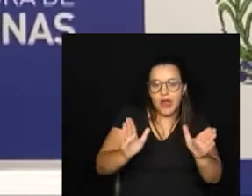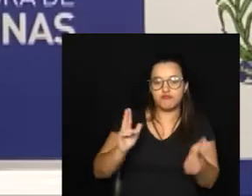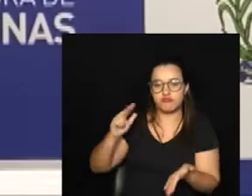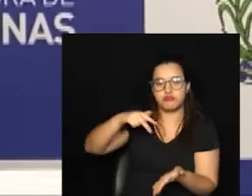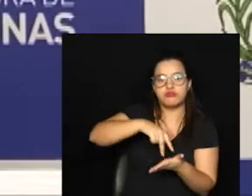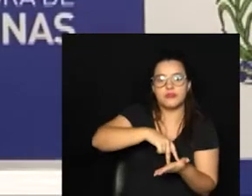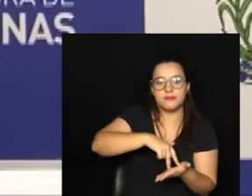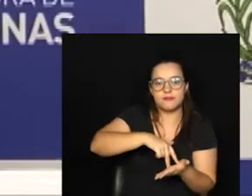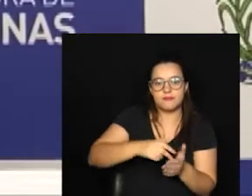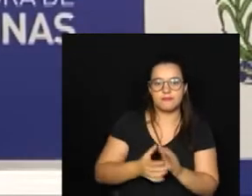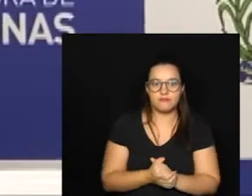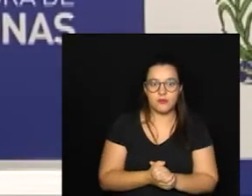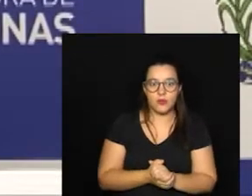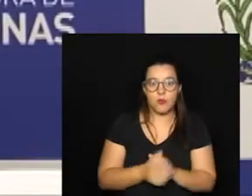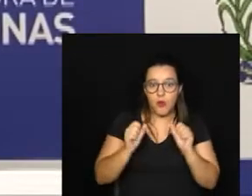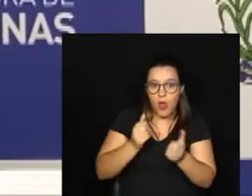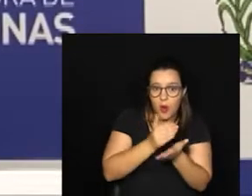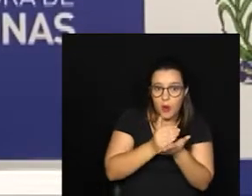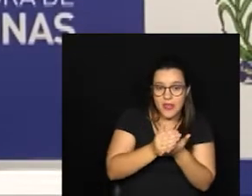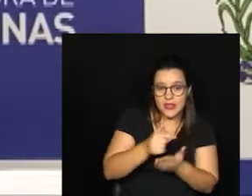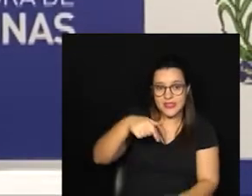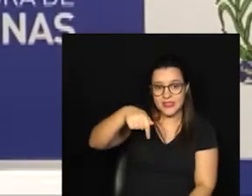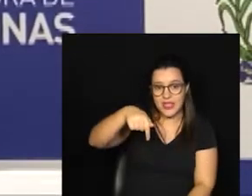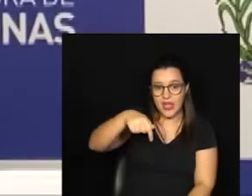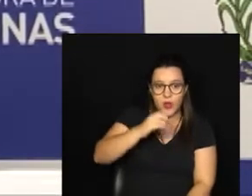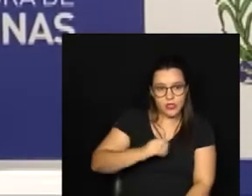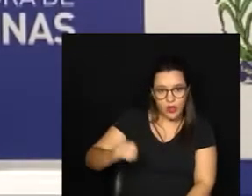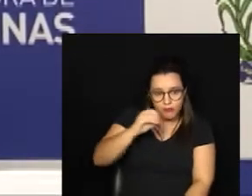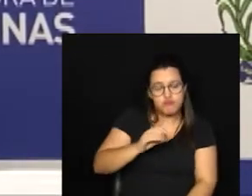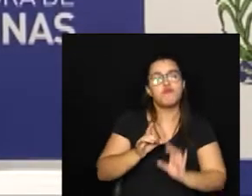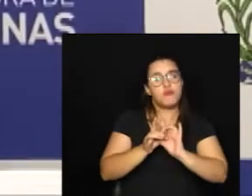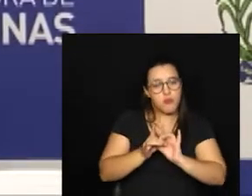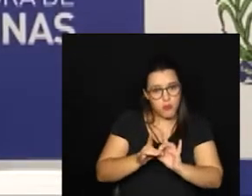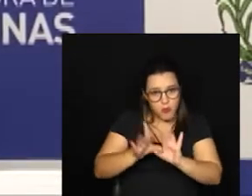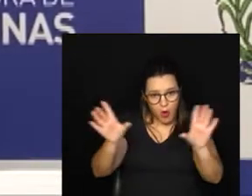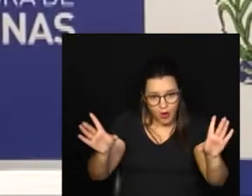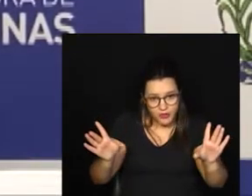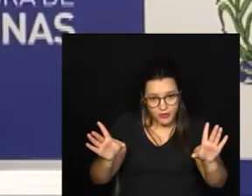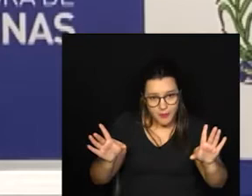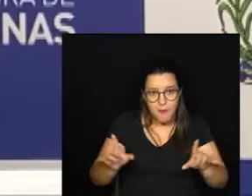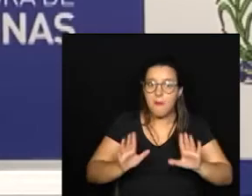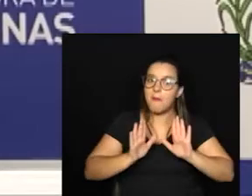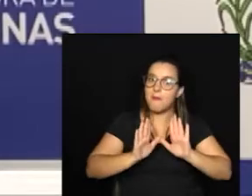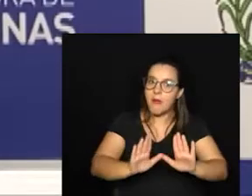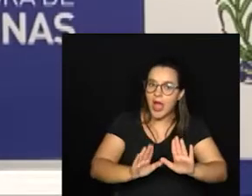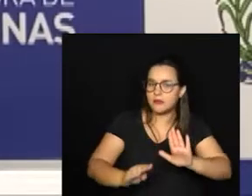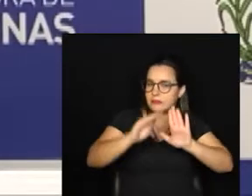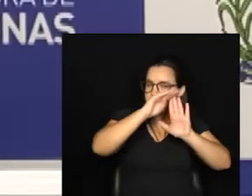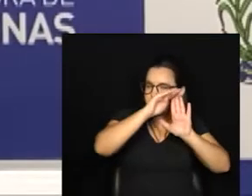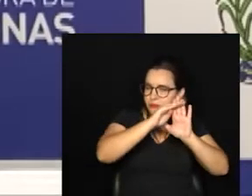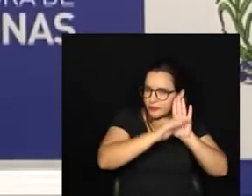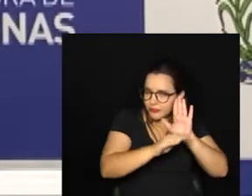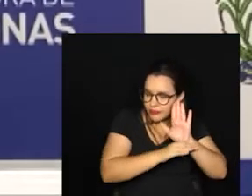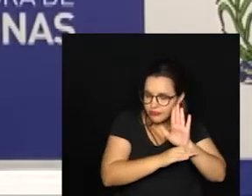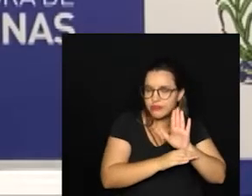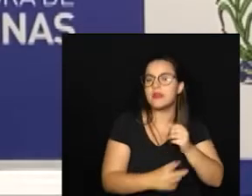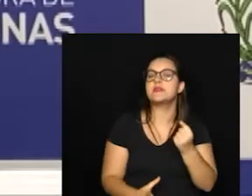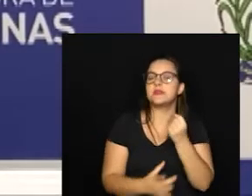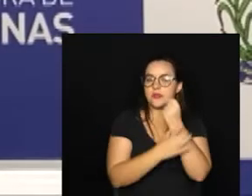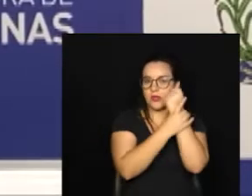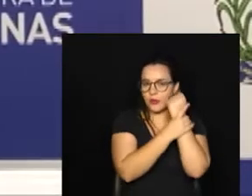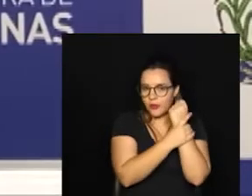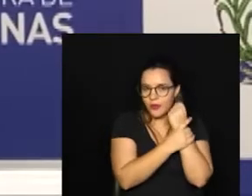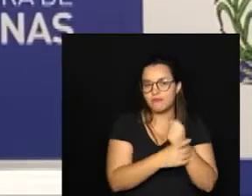partir do dia 7 de outubro está autorizado com todos aqueles critérios de protocolo, né? Tem